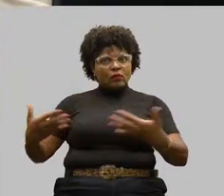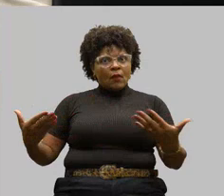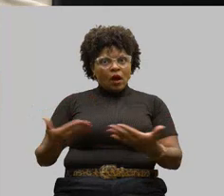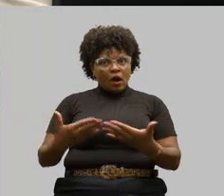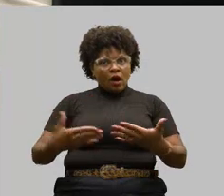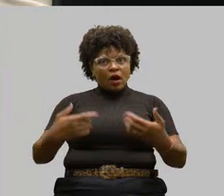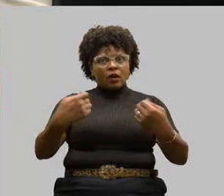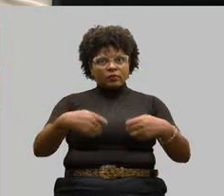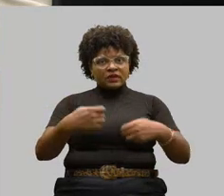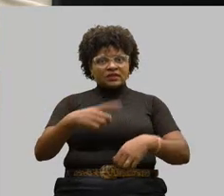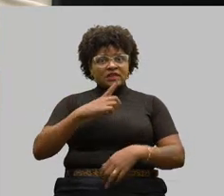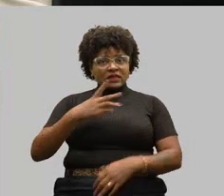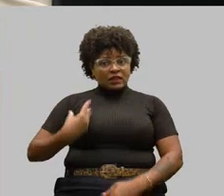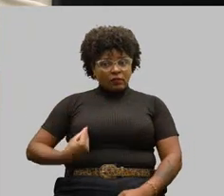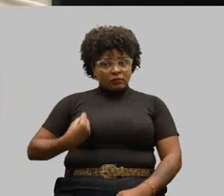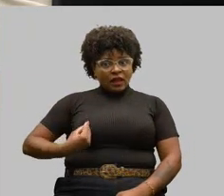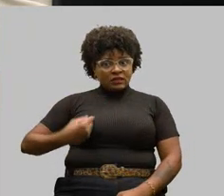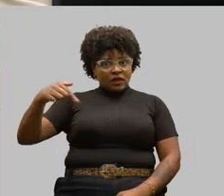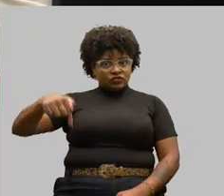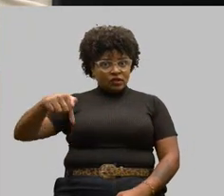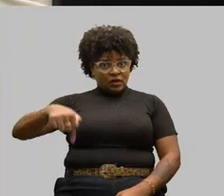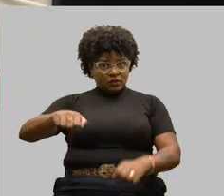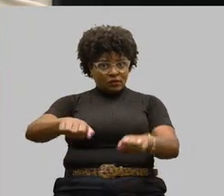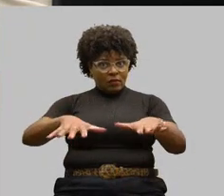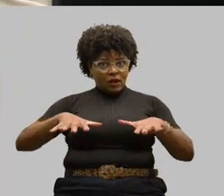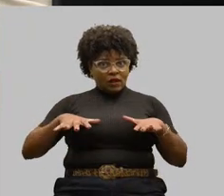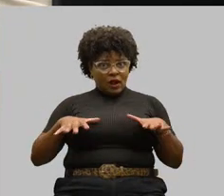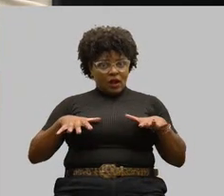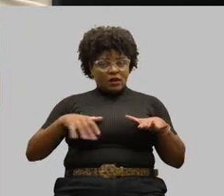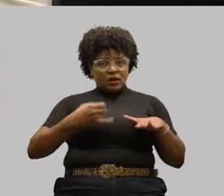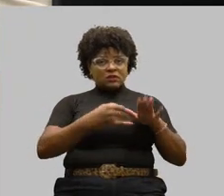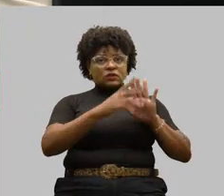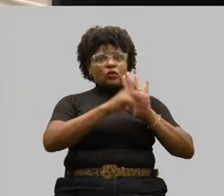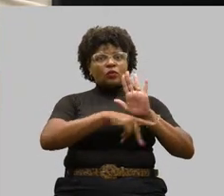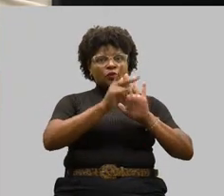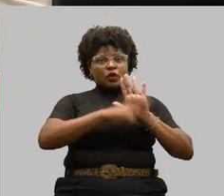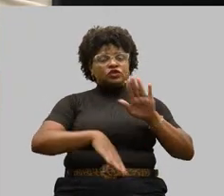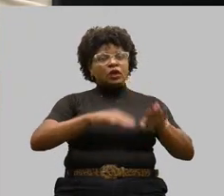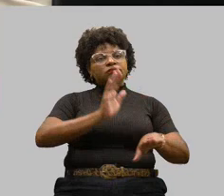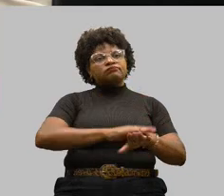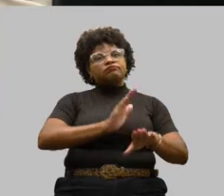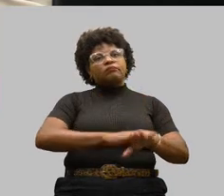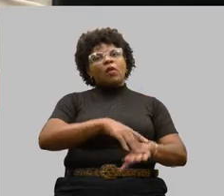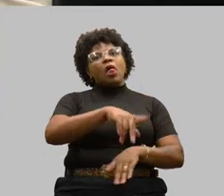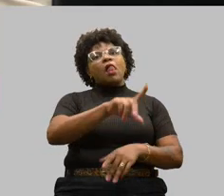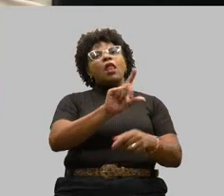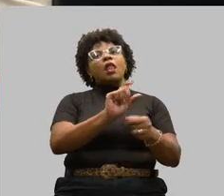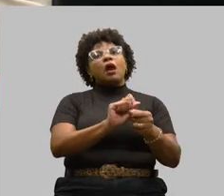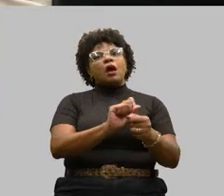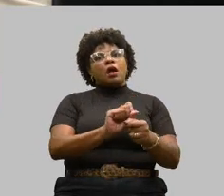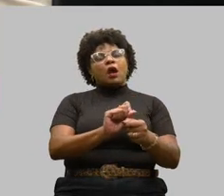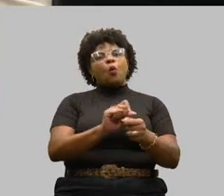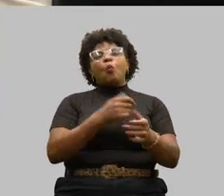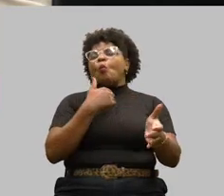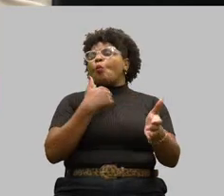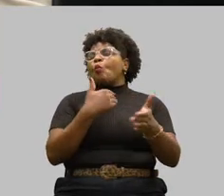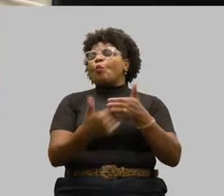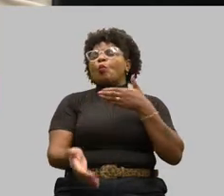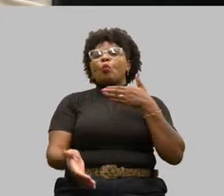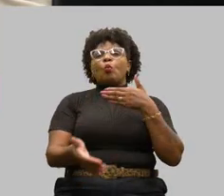estar presente no plenário caso o projeto seja de autoria dele então a qualquer momento